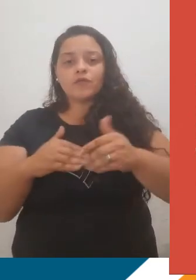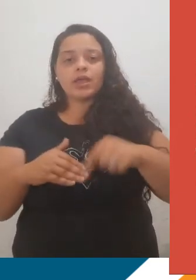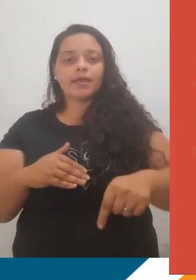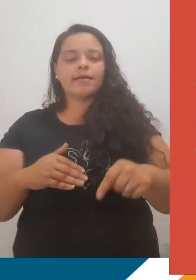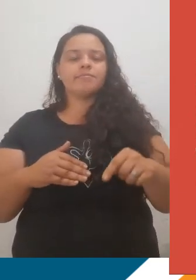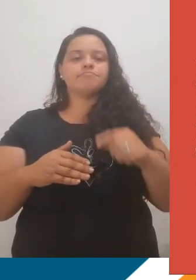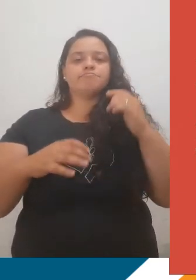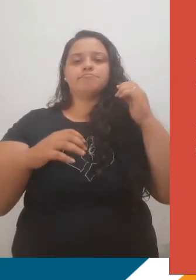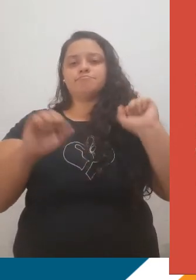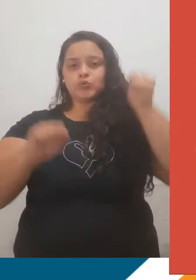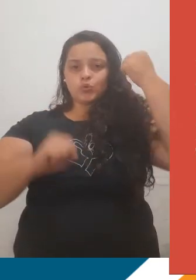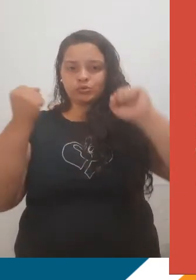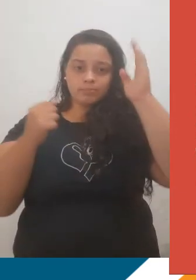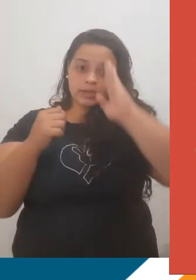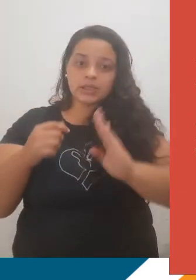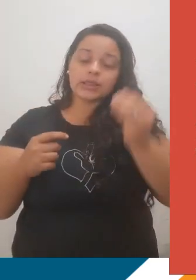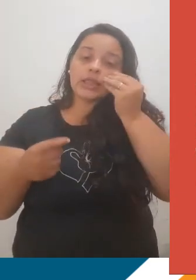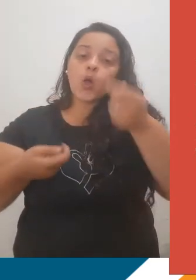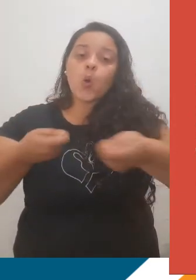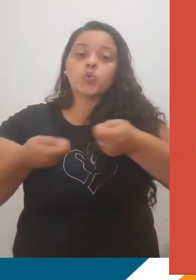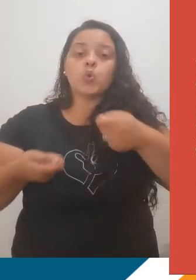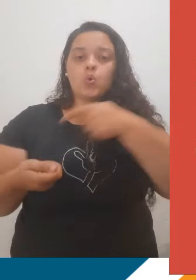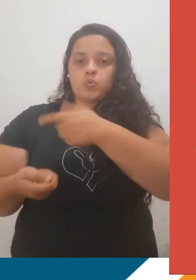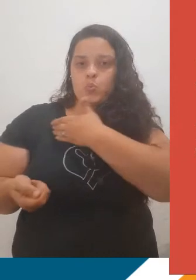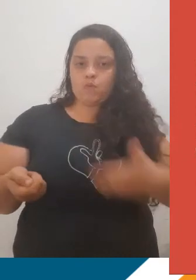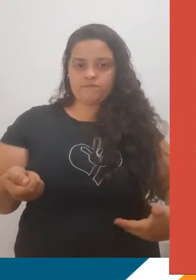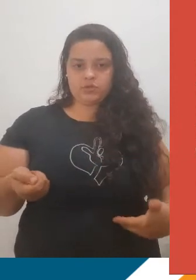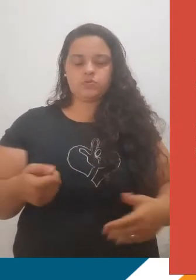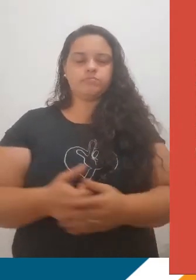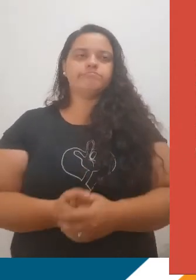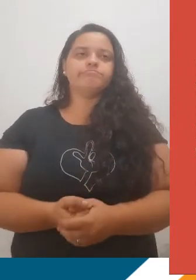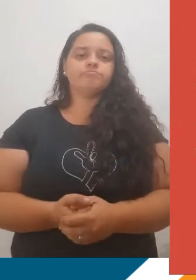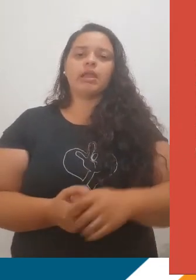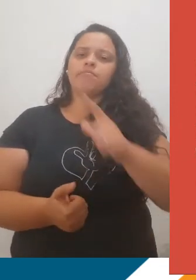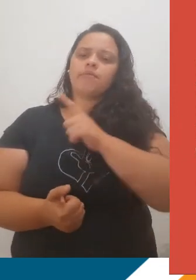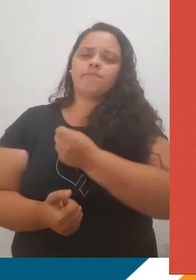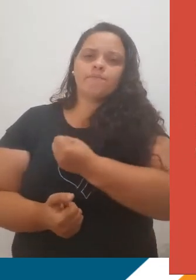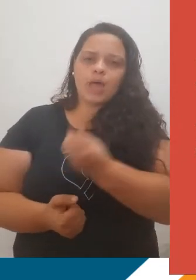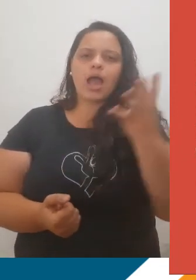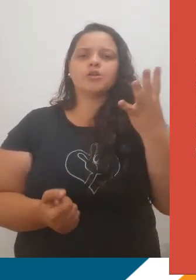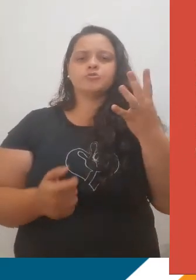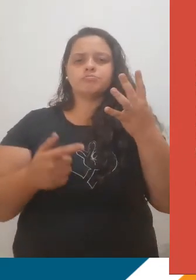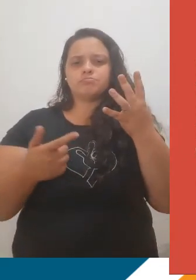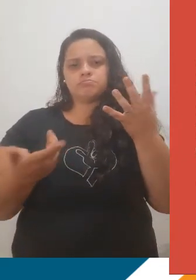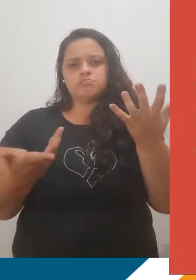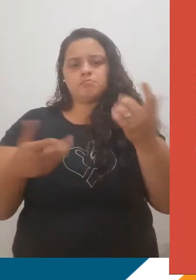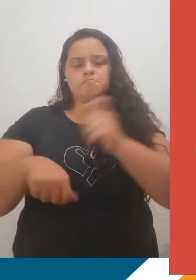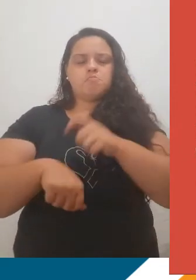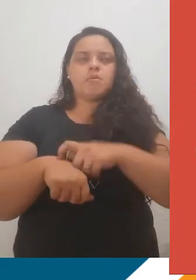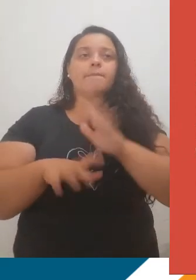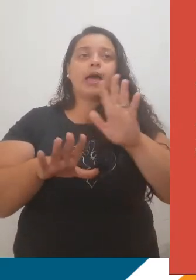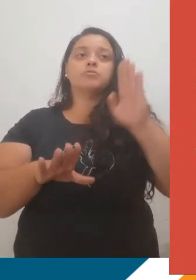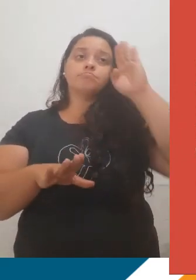brasileira a partir de um controle do Estado. Isso vai ter vários marcos, né? Mas os principais que eu destaquei para vocês